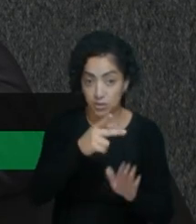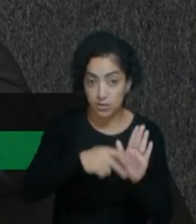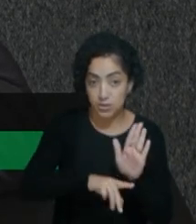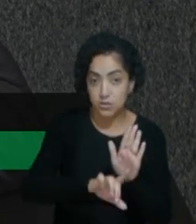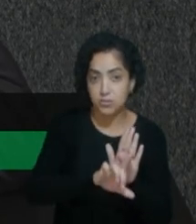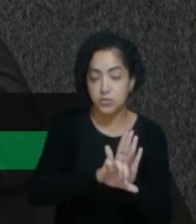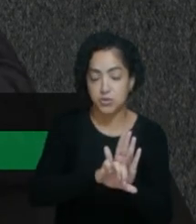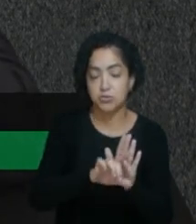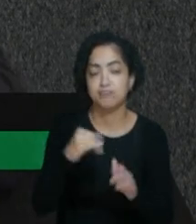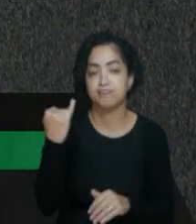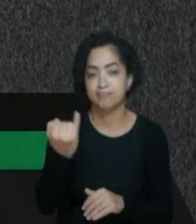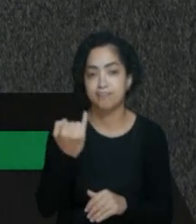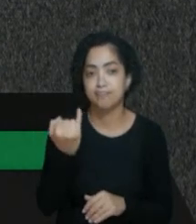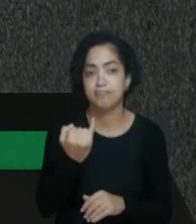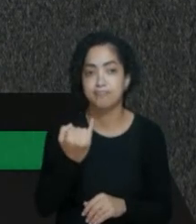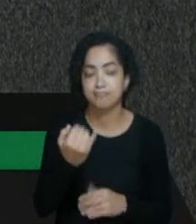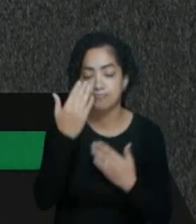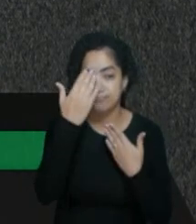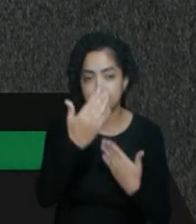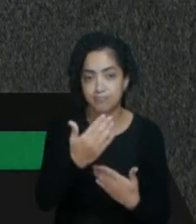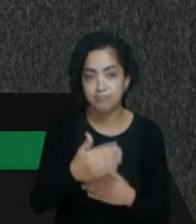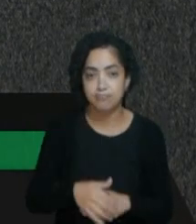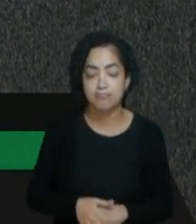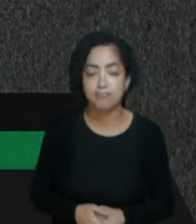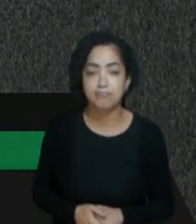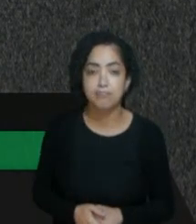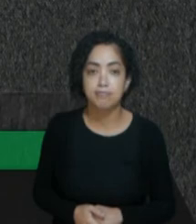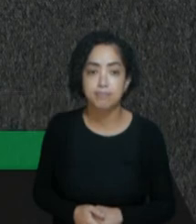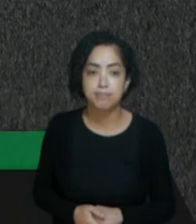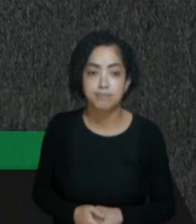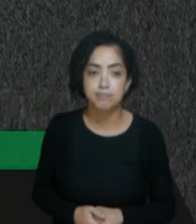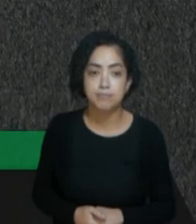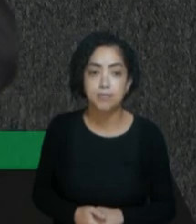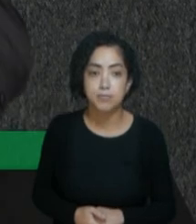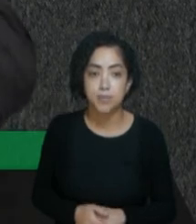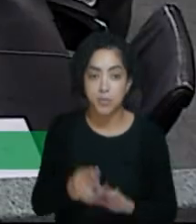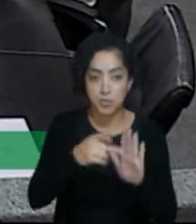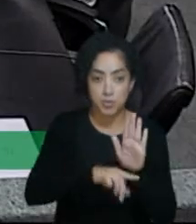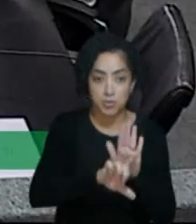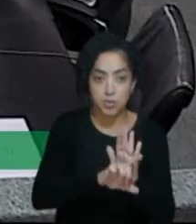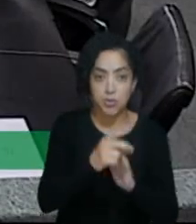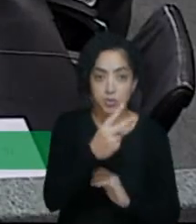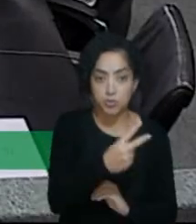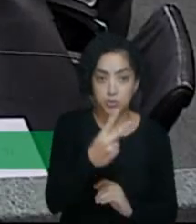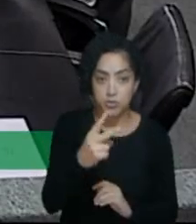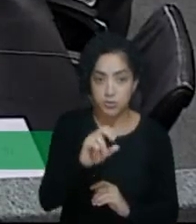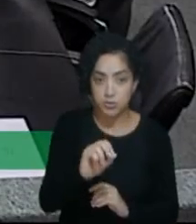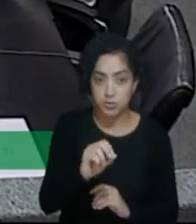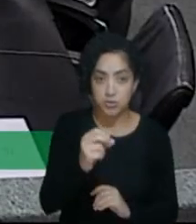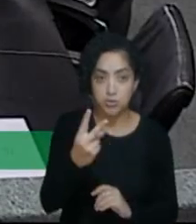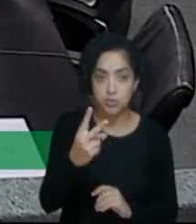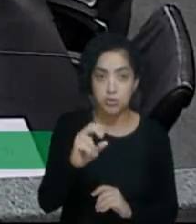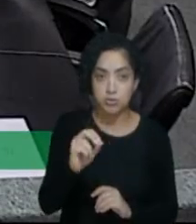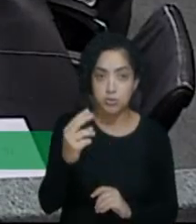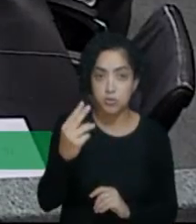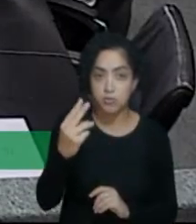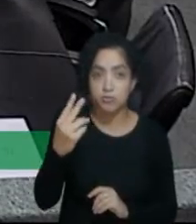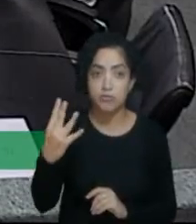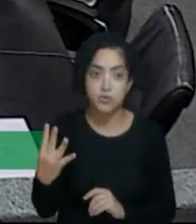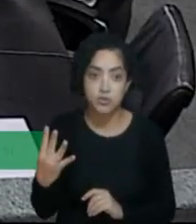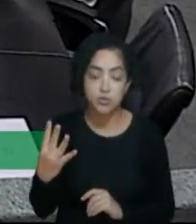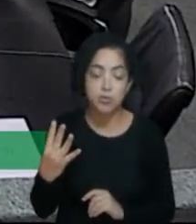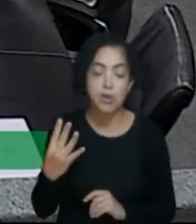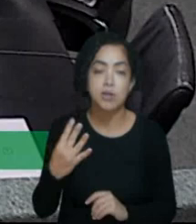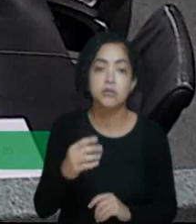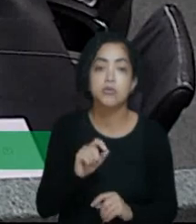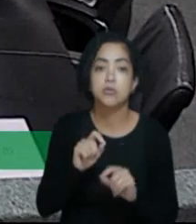seja importante Obrigado pelo pelo pela presteza projeto de lei 220/2022 de autoria do deputado PP colá